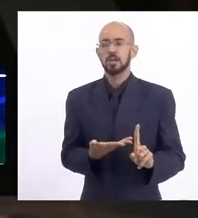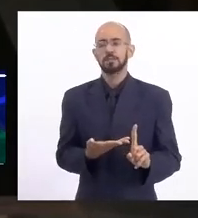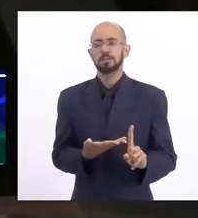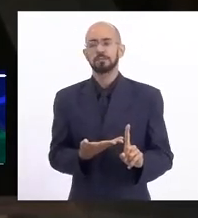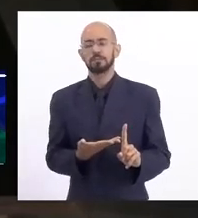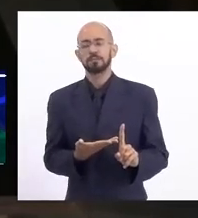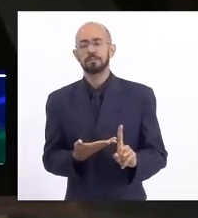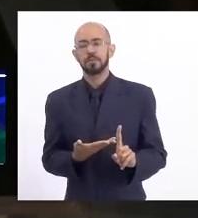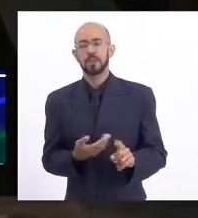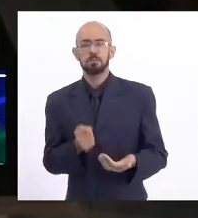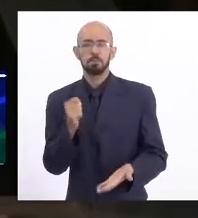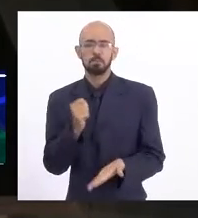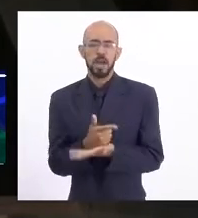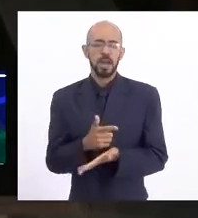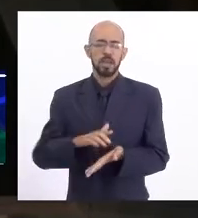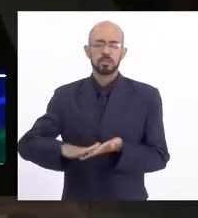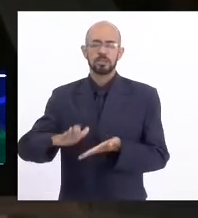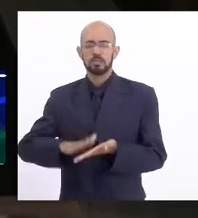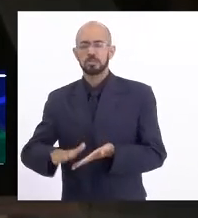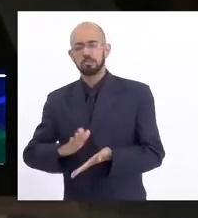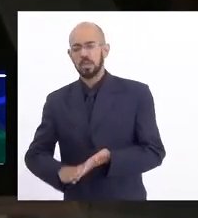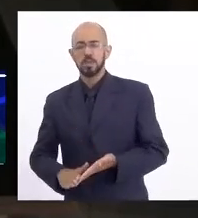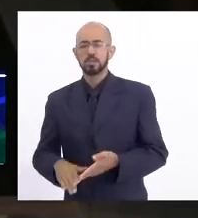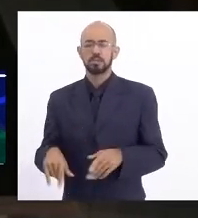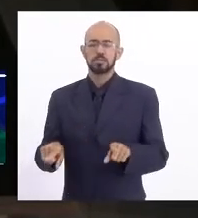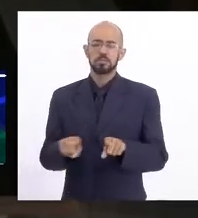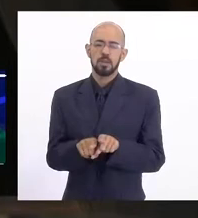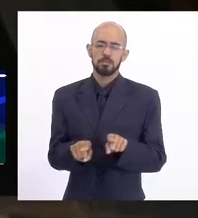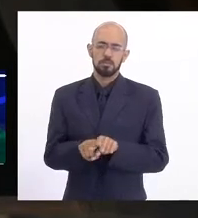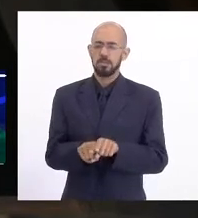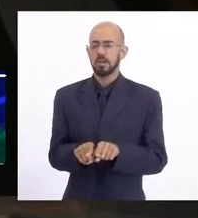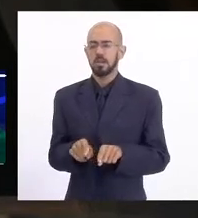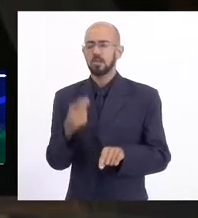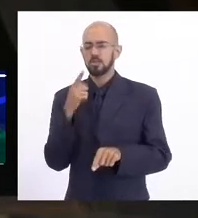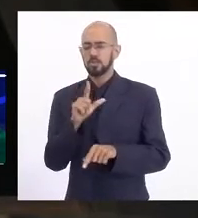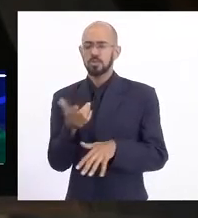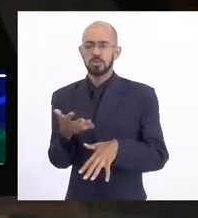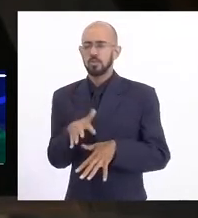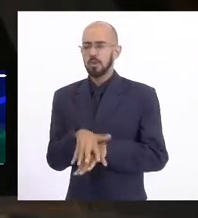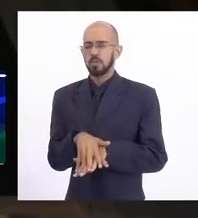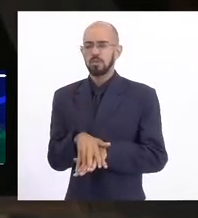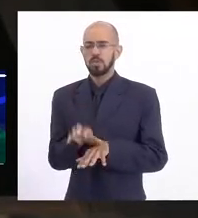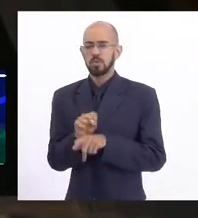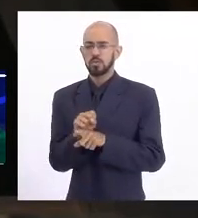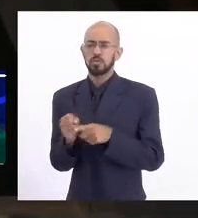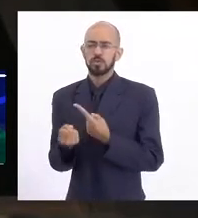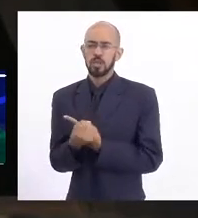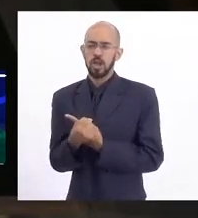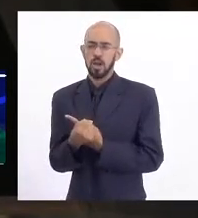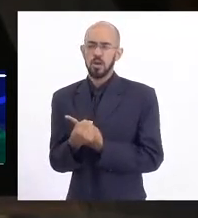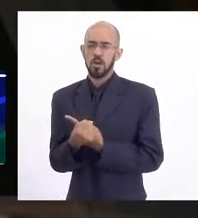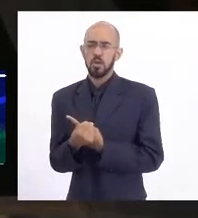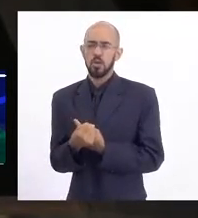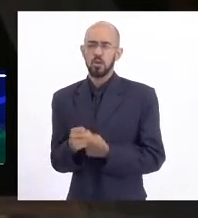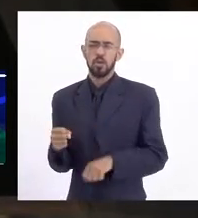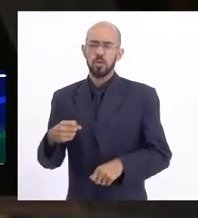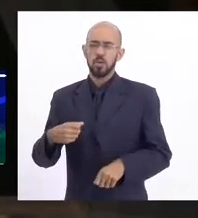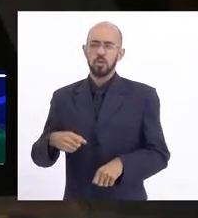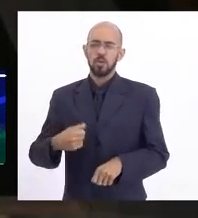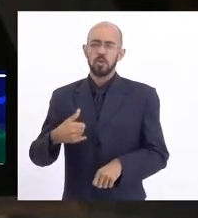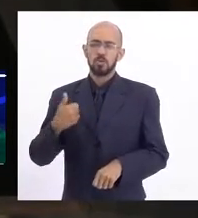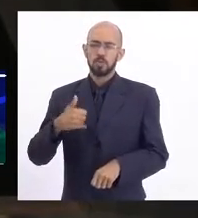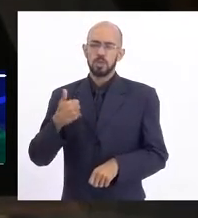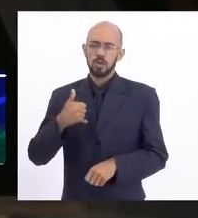honrar suas despesas, permita, enfim, ter uma inserção na sociedade já na fase como